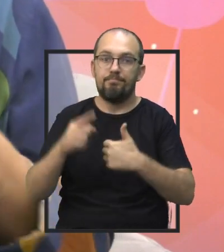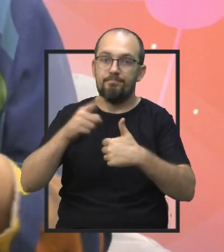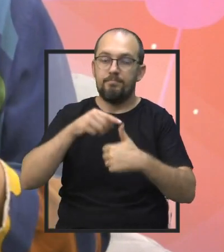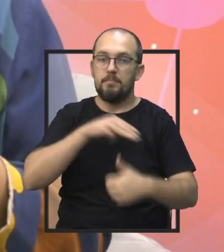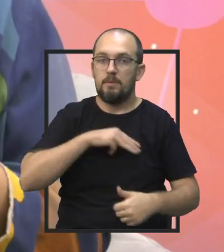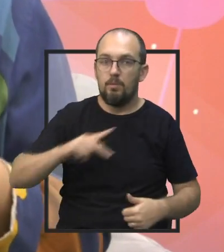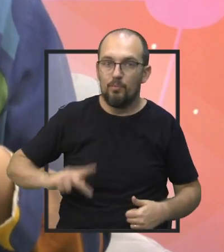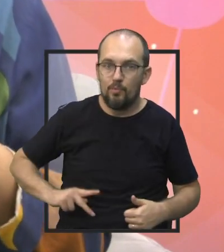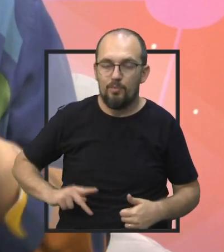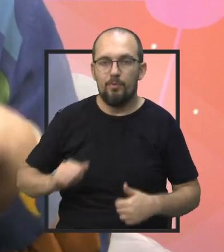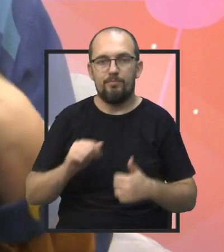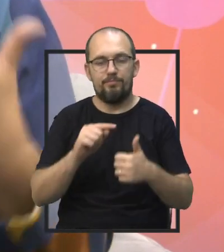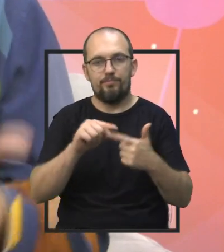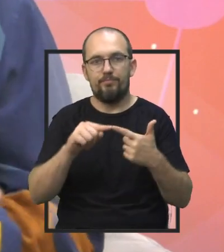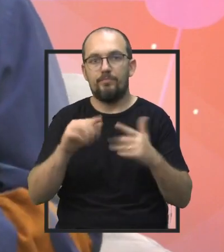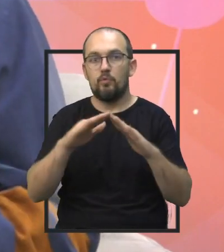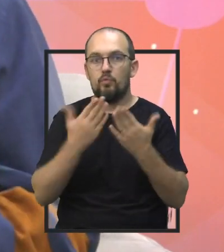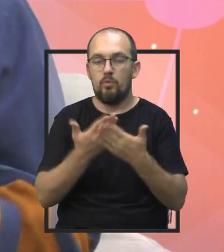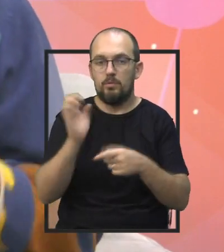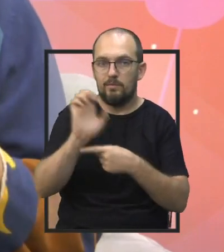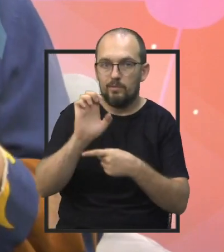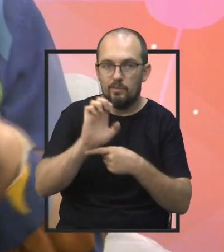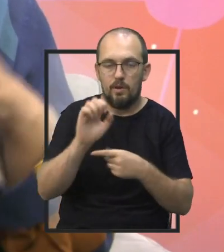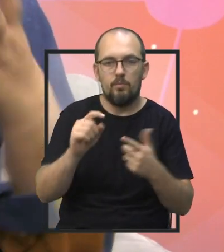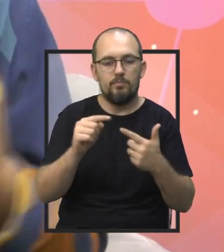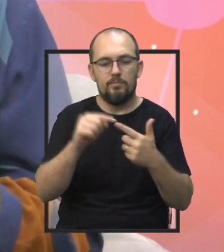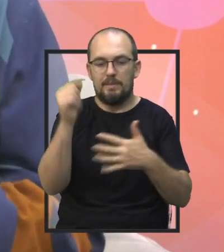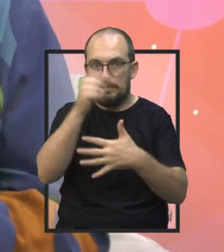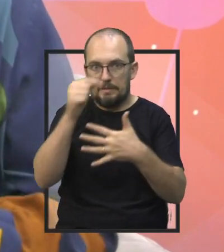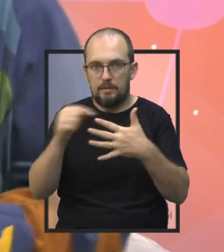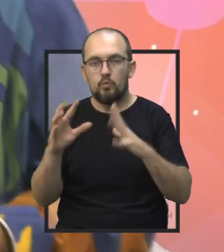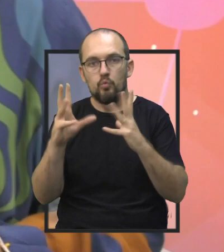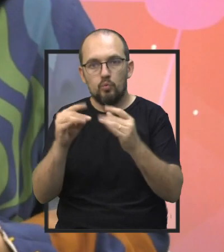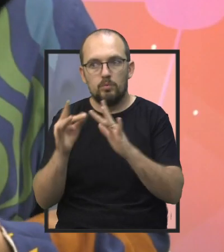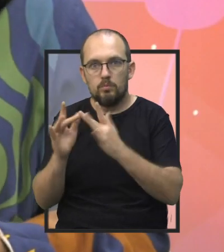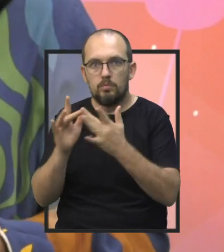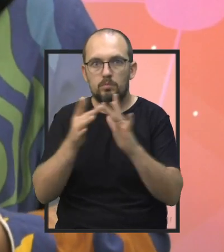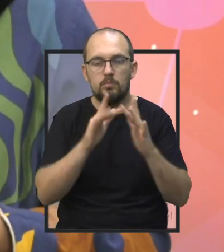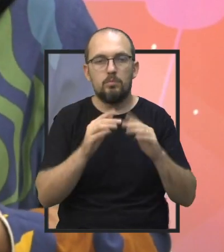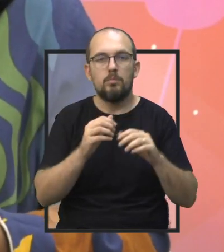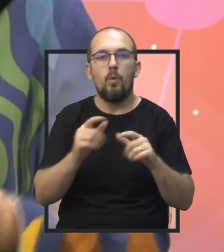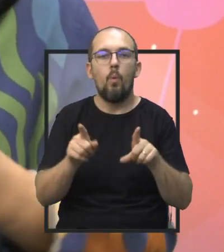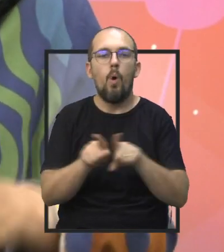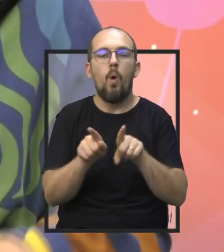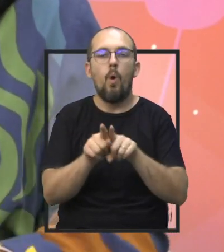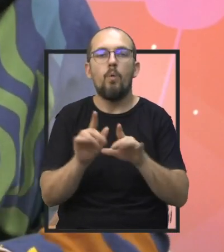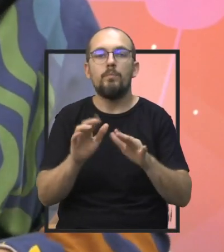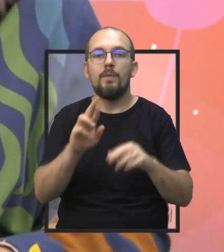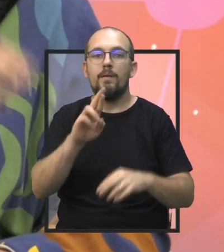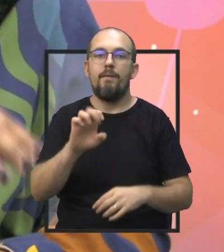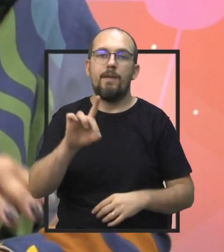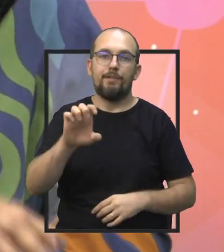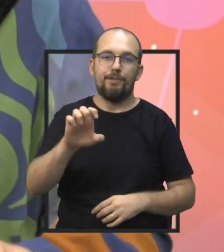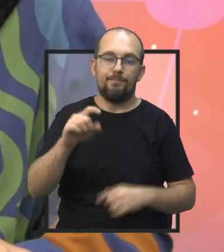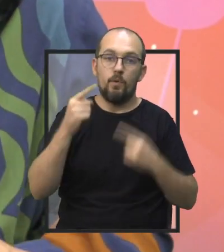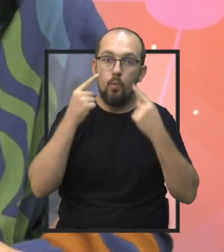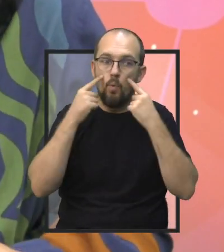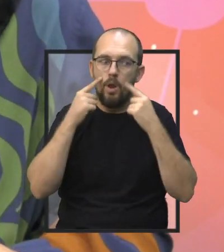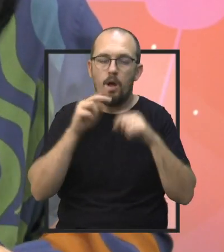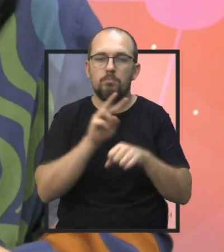próprio Ministério Público, as escolas estaduais também, todos inseridos nessa construção da rede, que tem esse